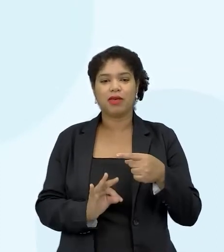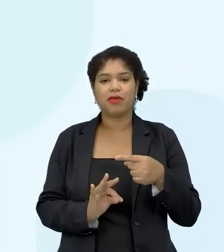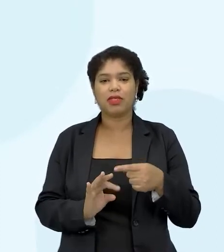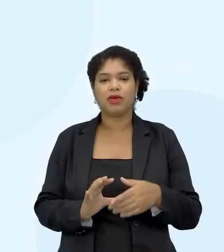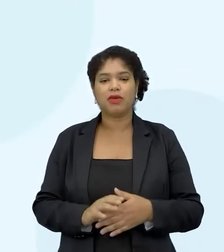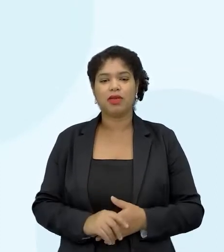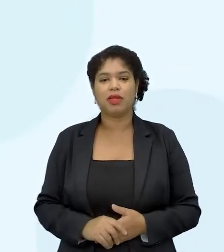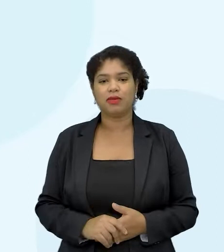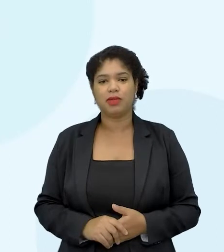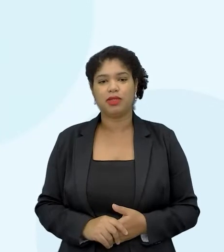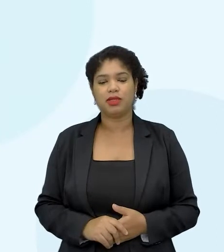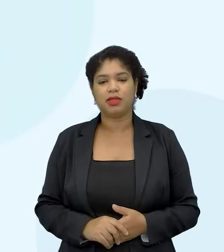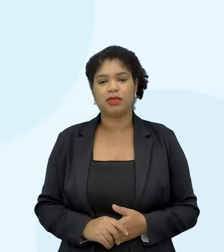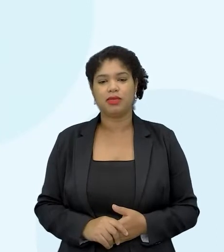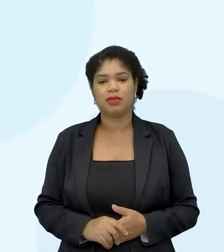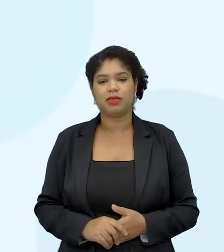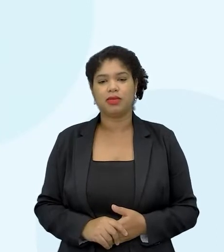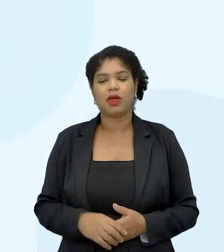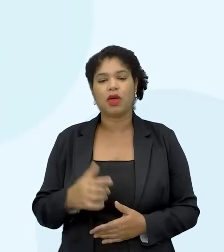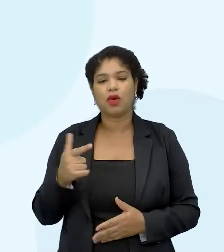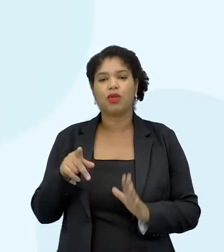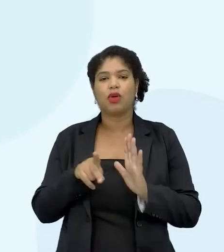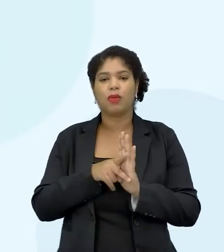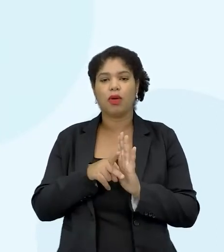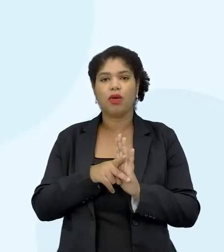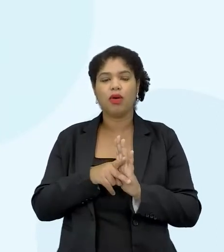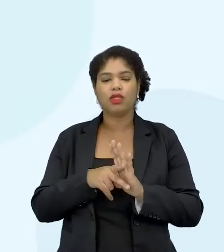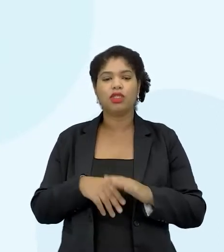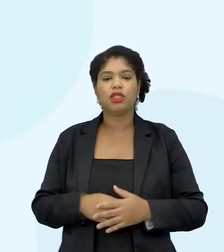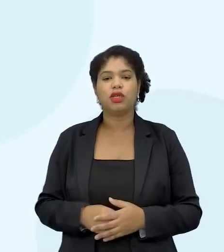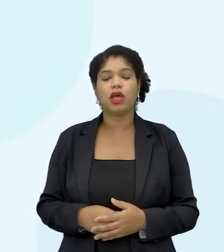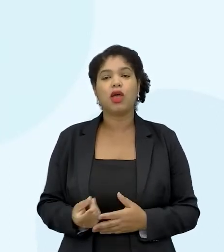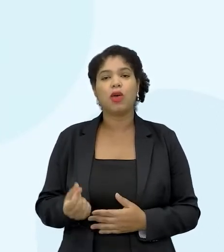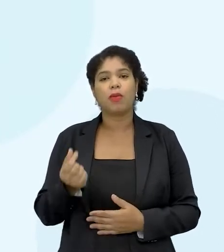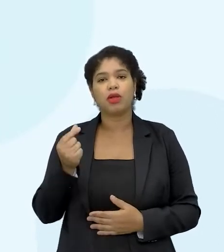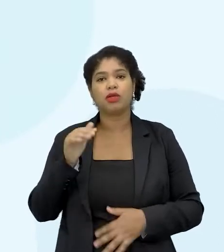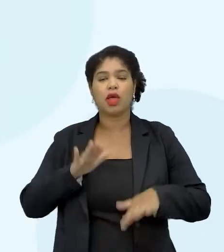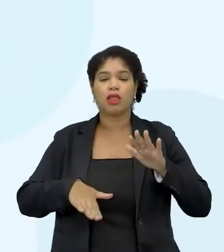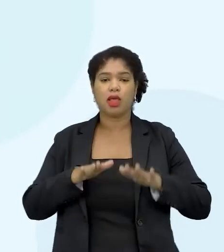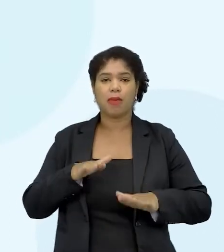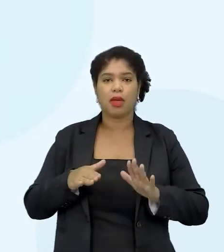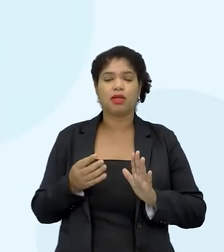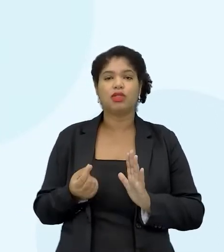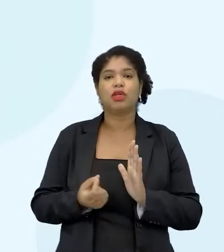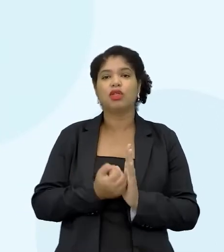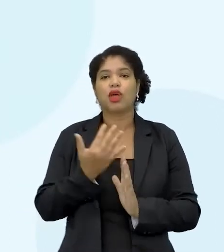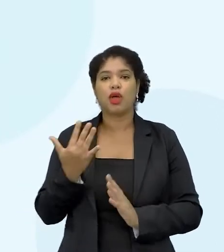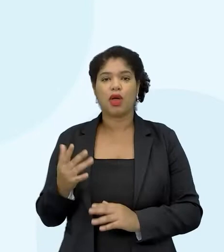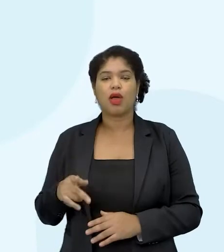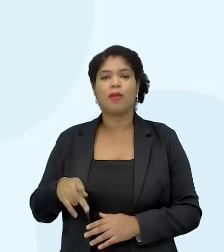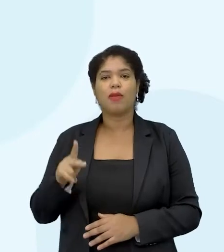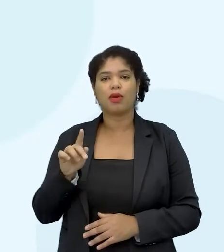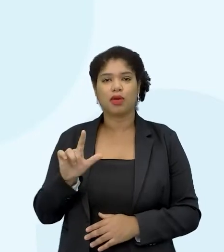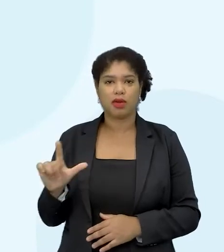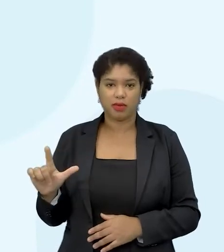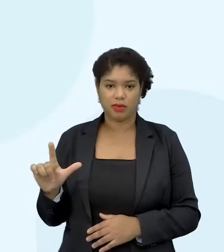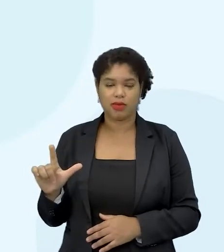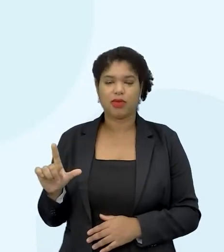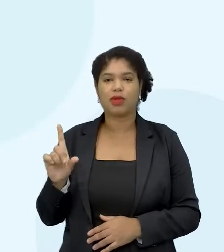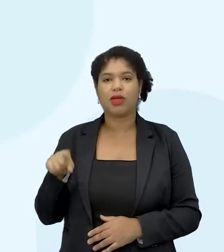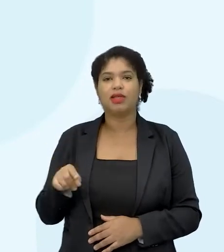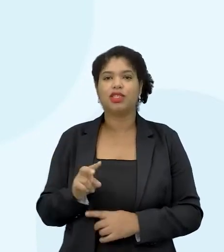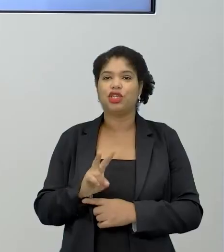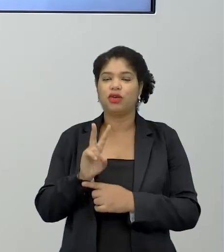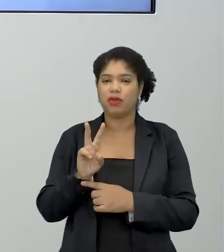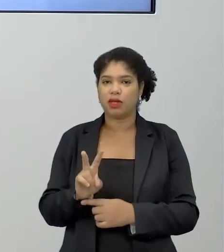táxi, o preço pela quilometragem. Então, o preço depende da quilometragem. Então, a variável que é dependente,